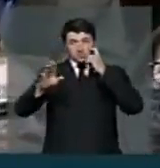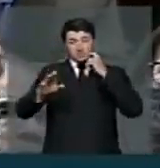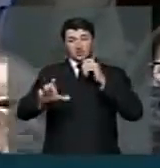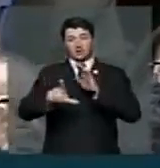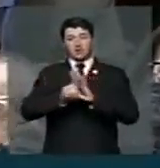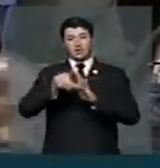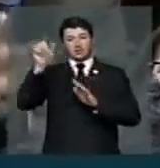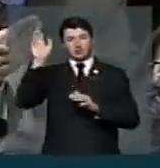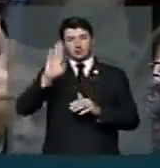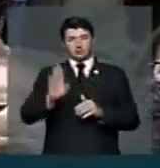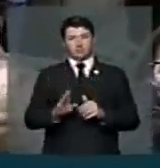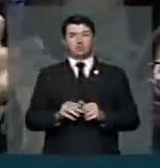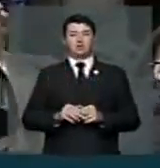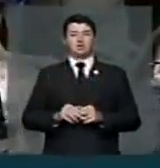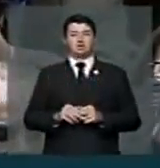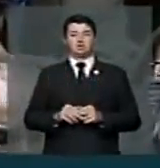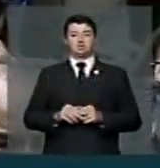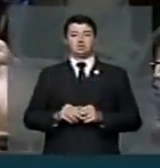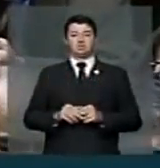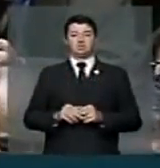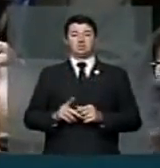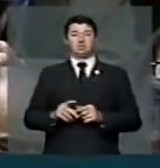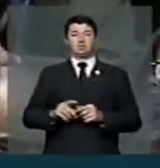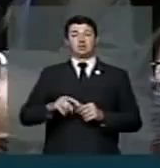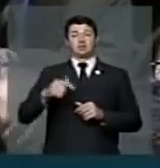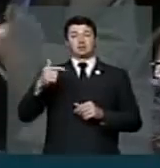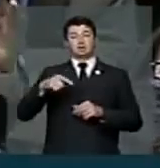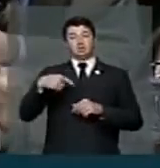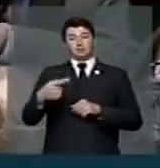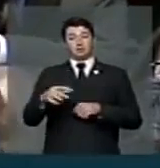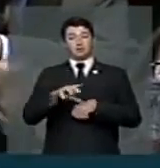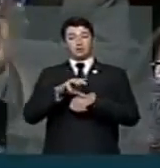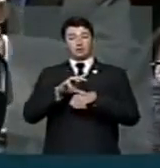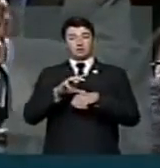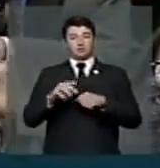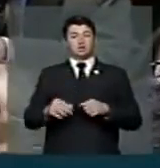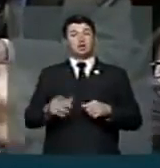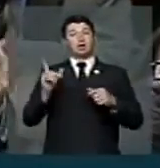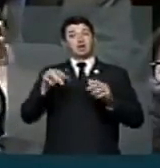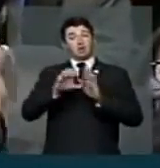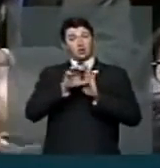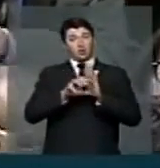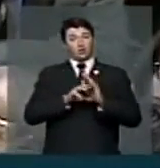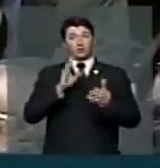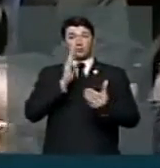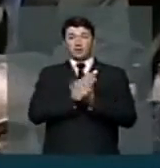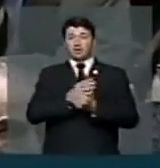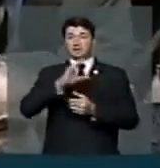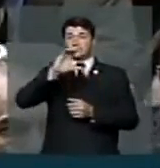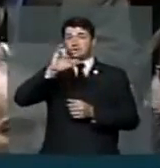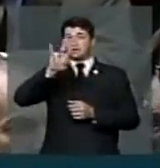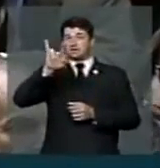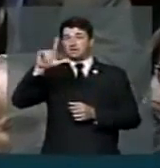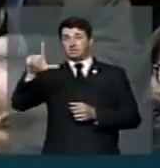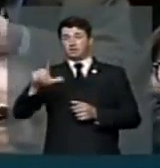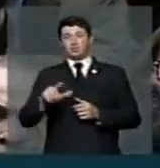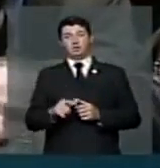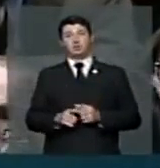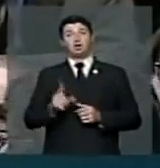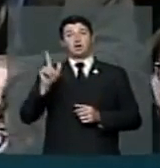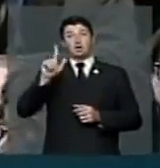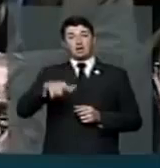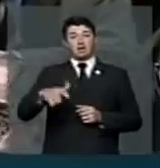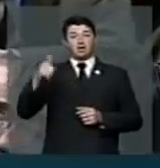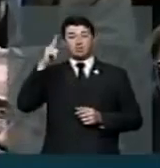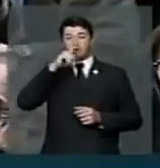do país depois da Constituição Federal, que é o Código de Processo Civil, uma conquista